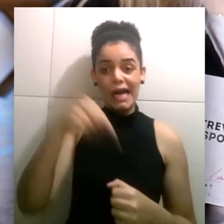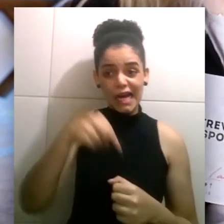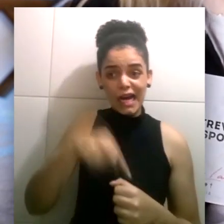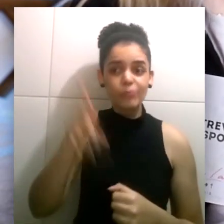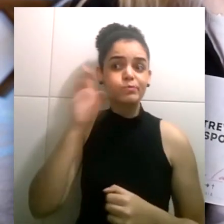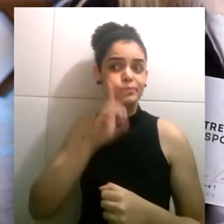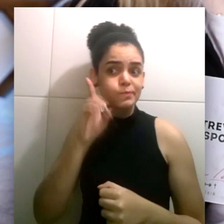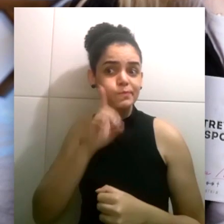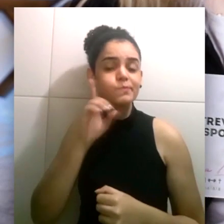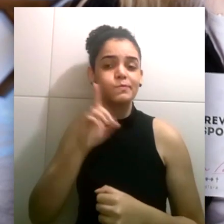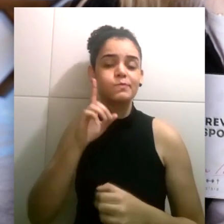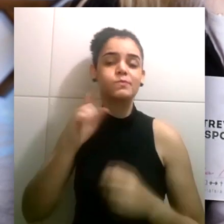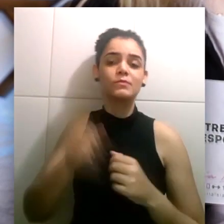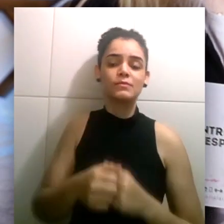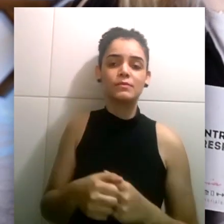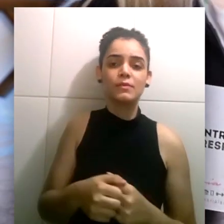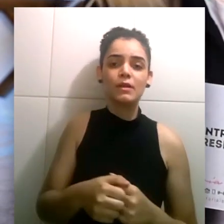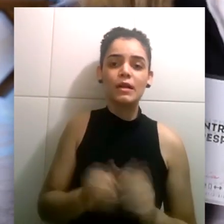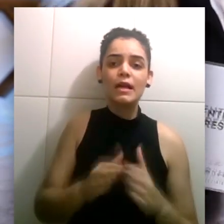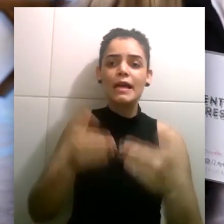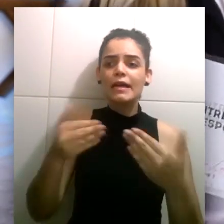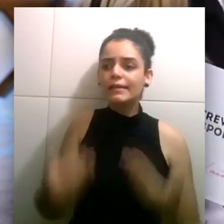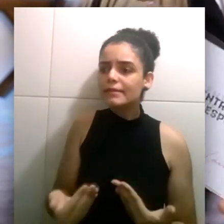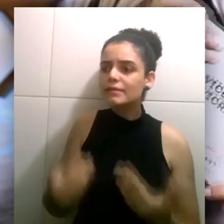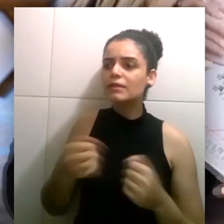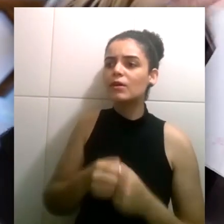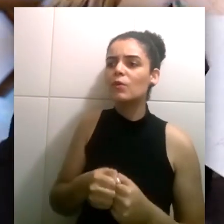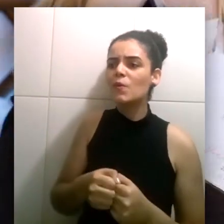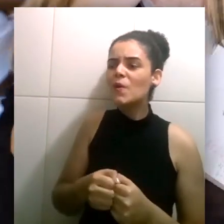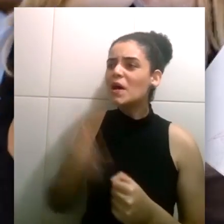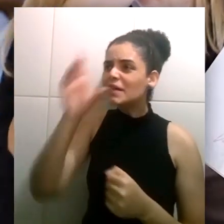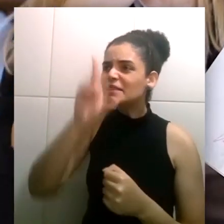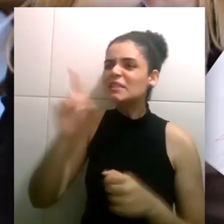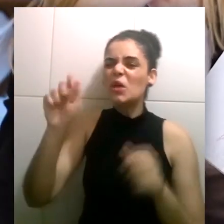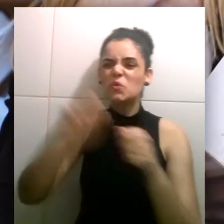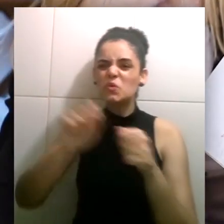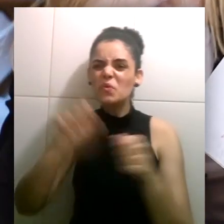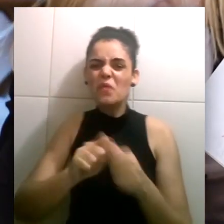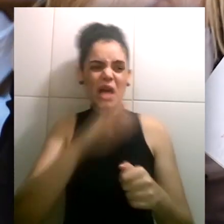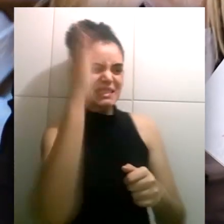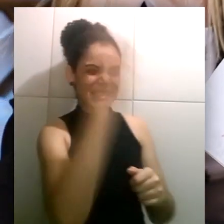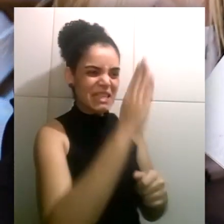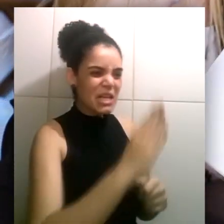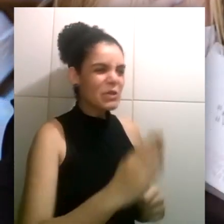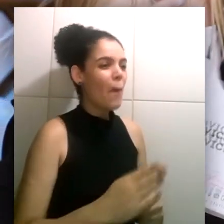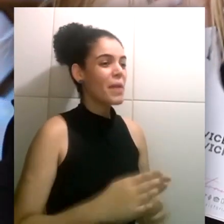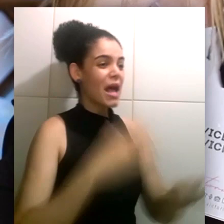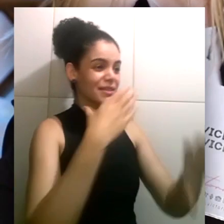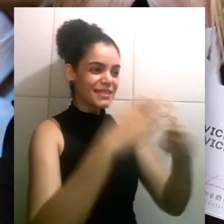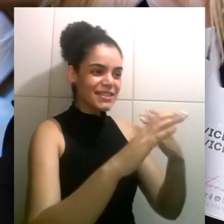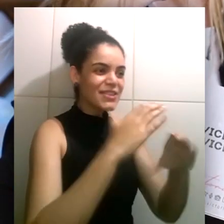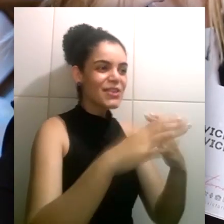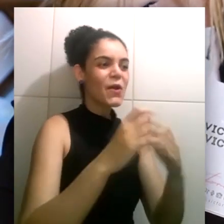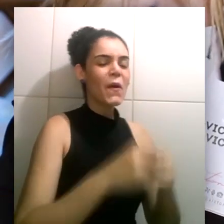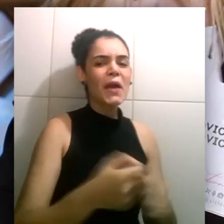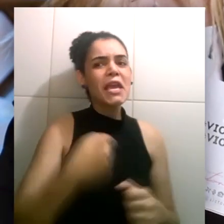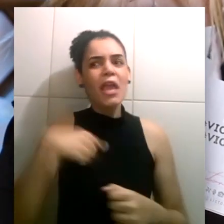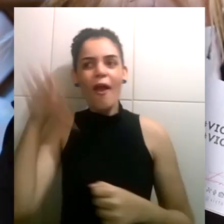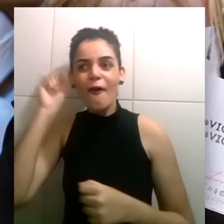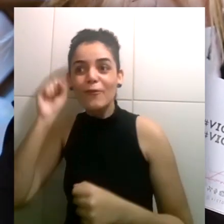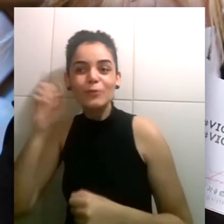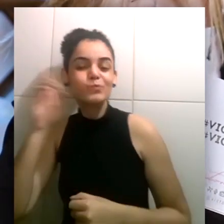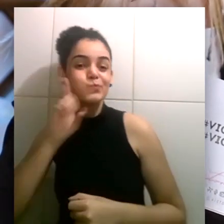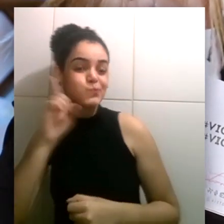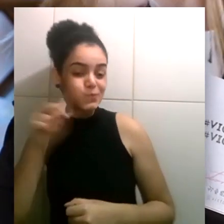algumas amigas minhas brasileiras que já vieram com CD e DVD. Raquel, você precisa ver o que Deus está fazendo no Brasil. Mas Deus já falava comigo.